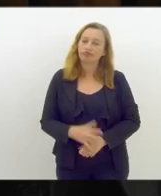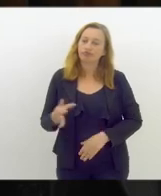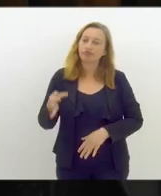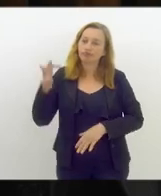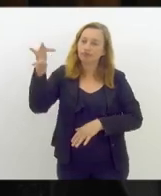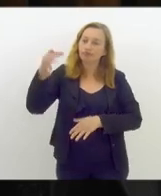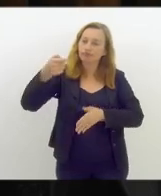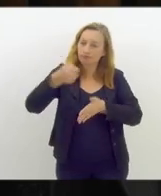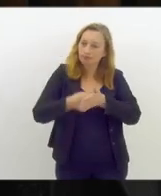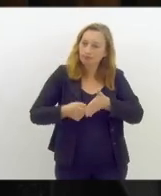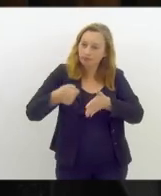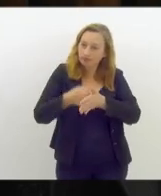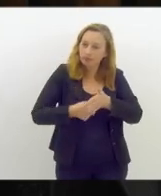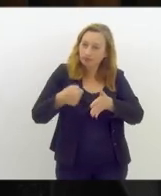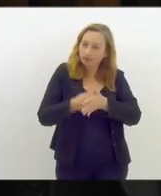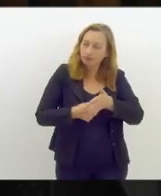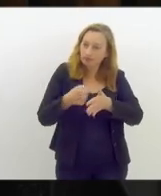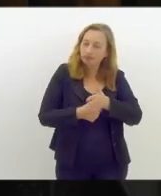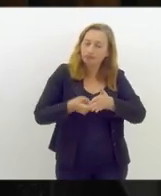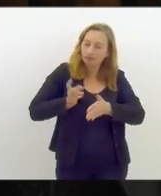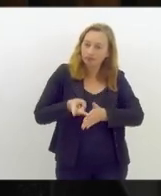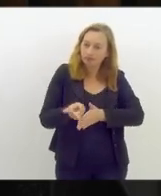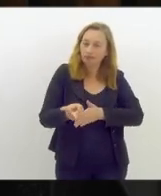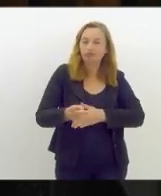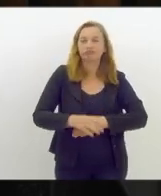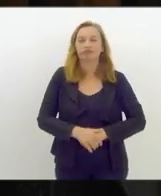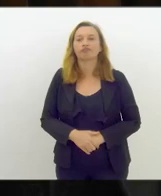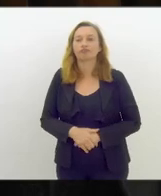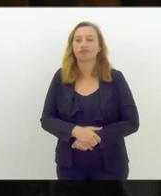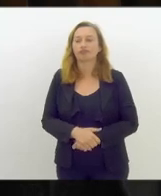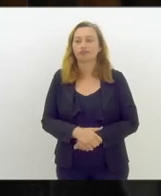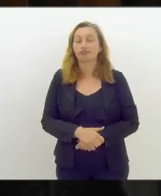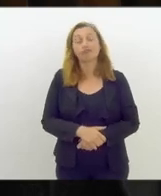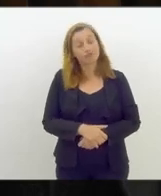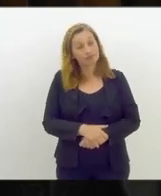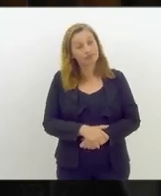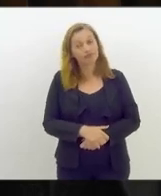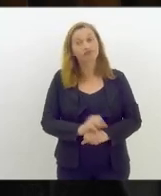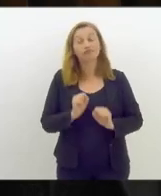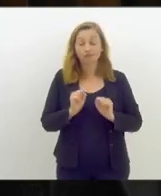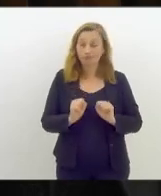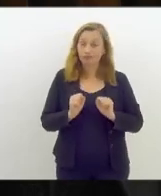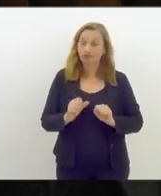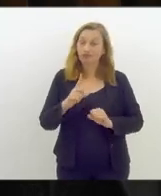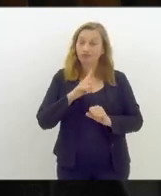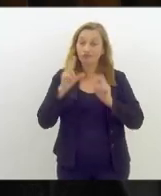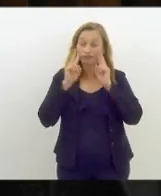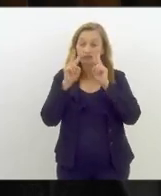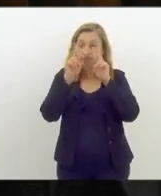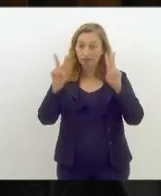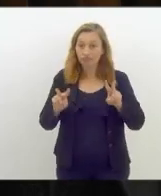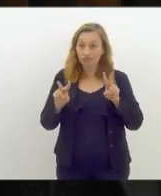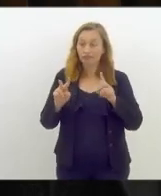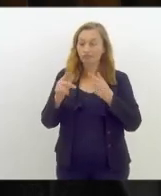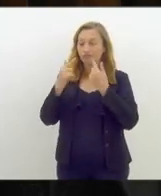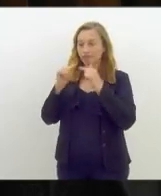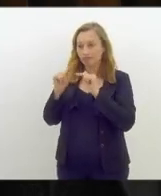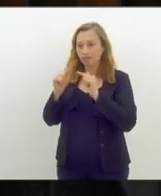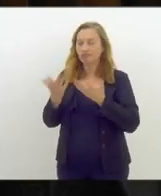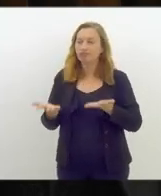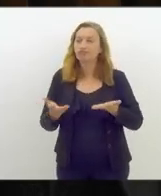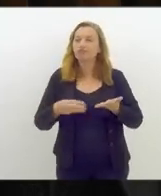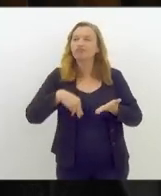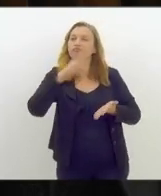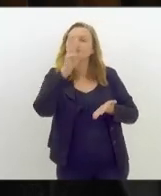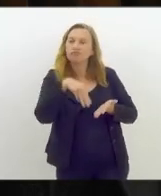luta tem que continuar. É claro que podemos ter uma visão crítica de